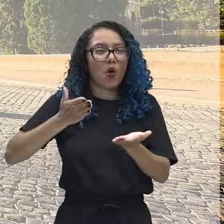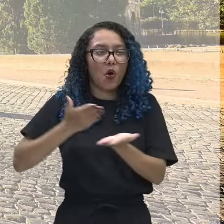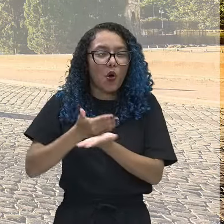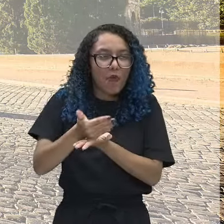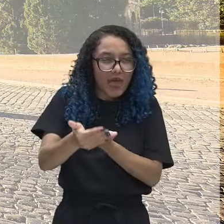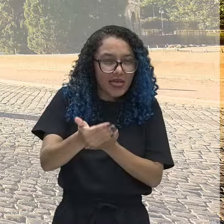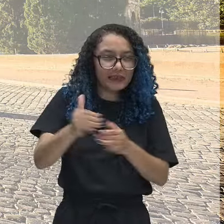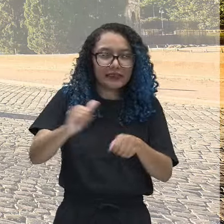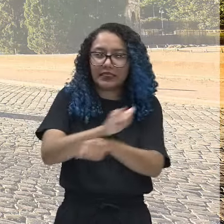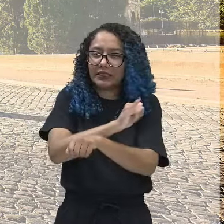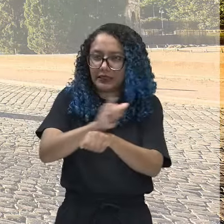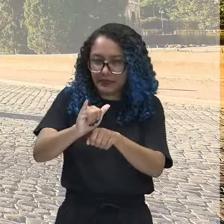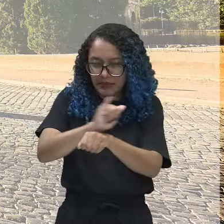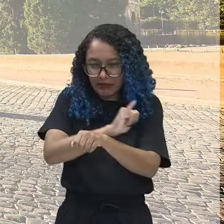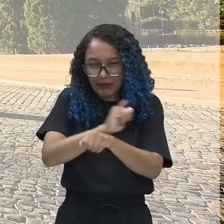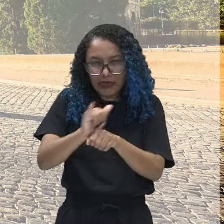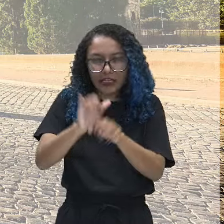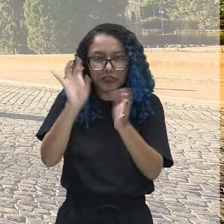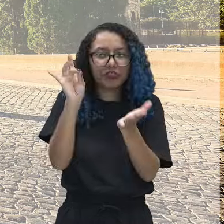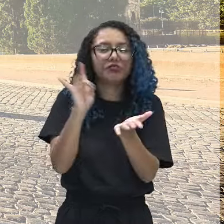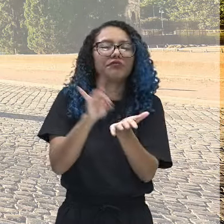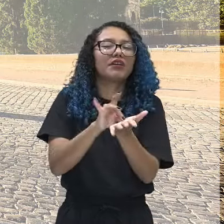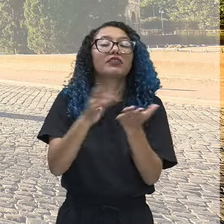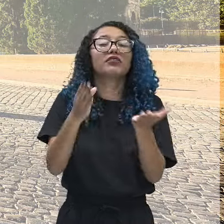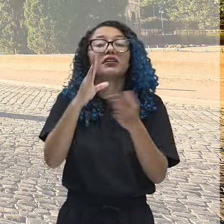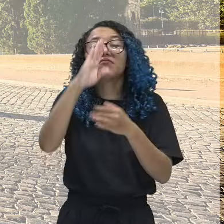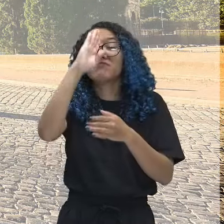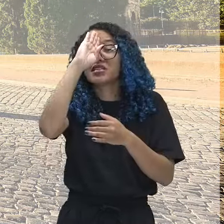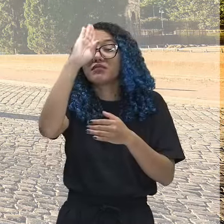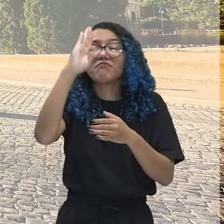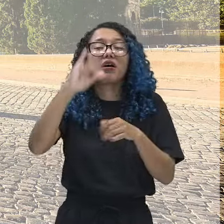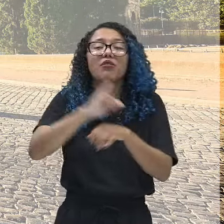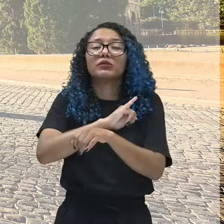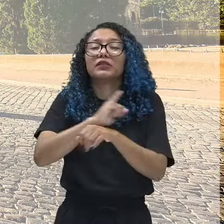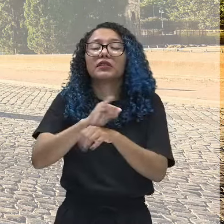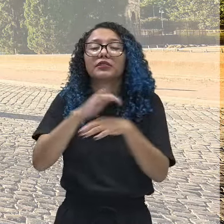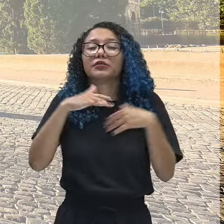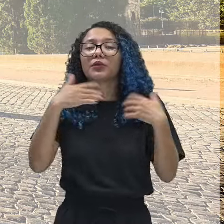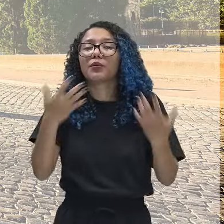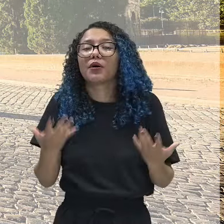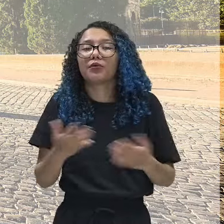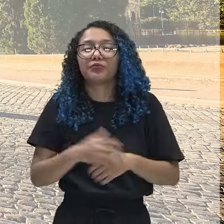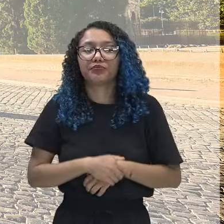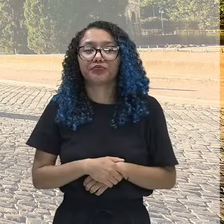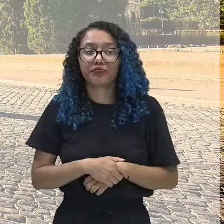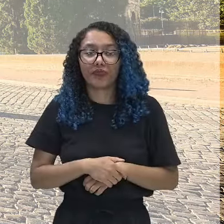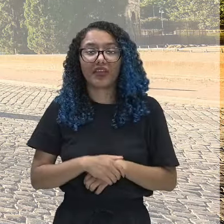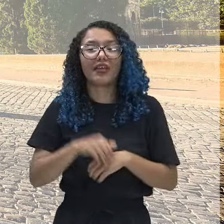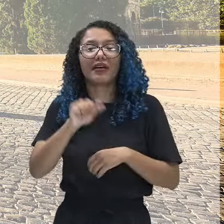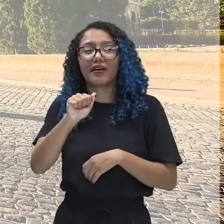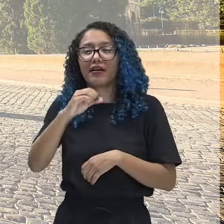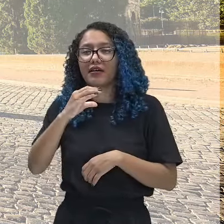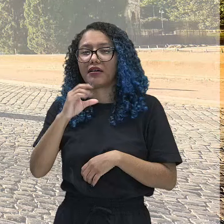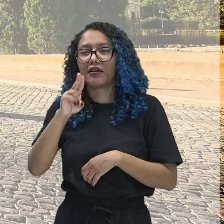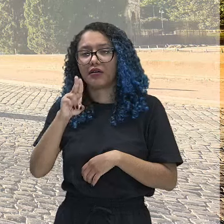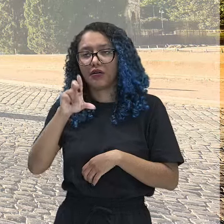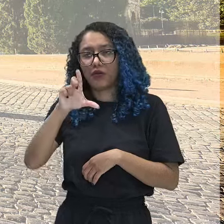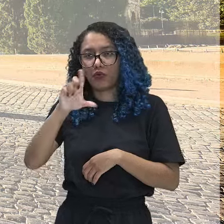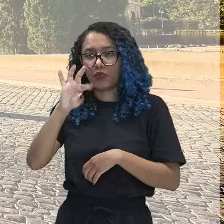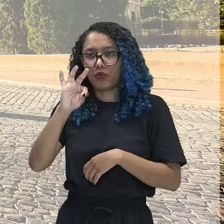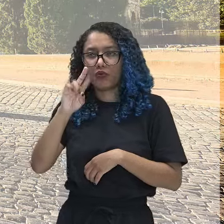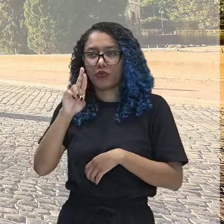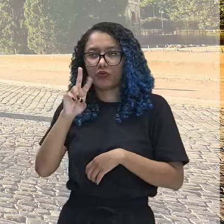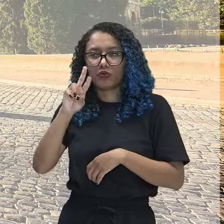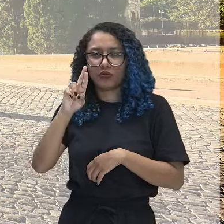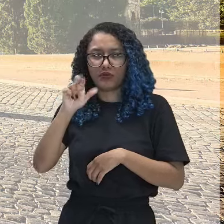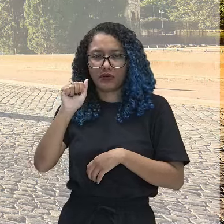dos principais mecanismos foi justamente o processo de aculturação desses povos. Fazer com